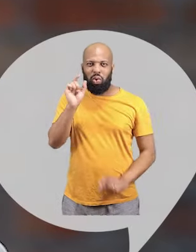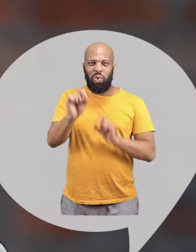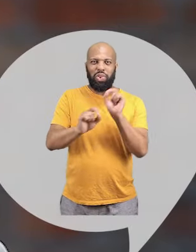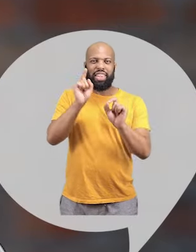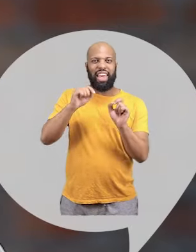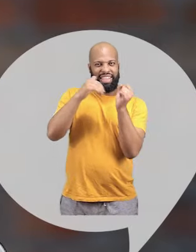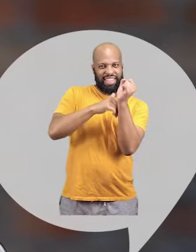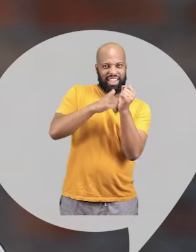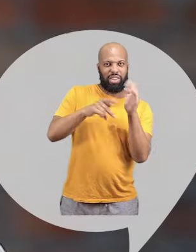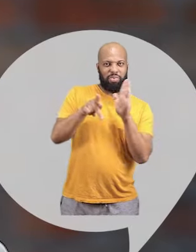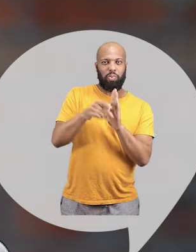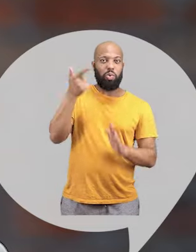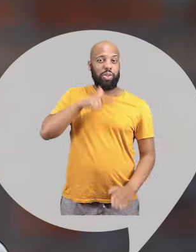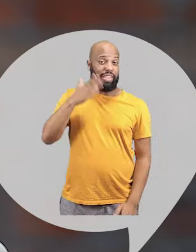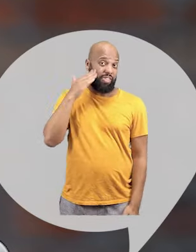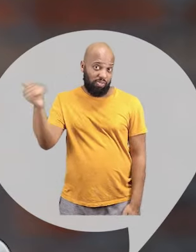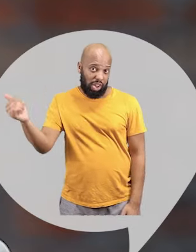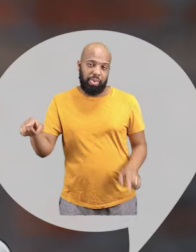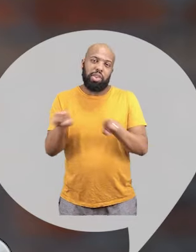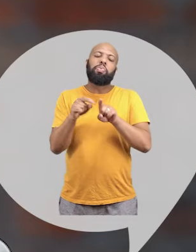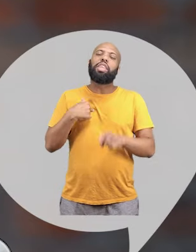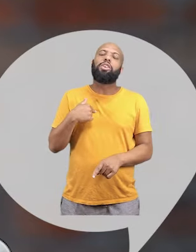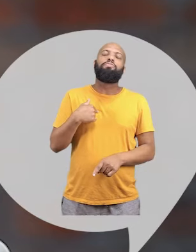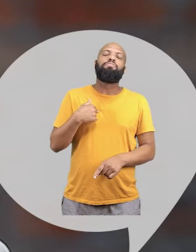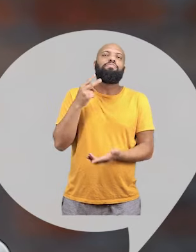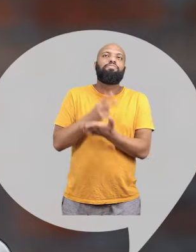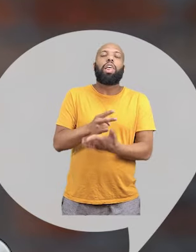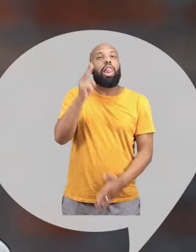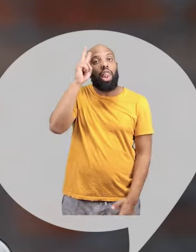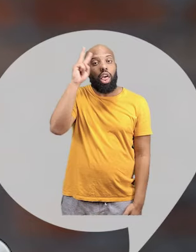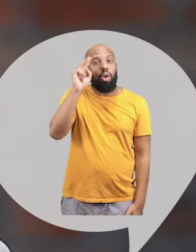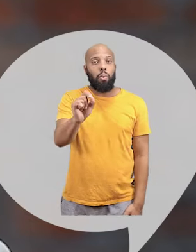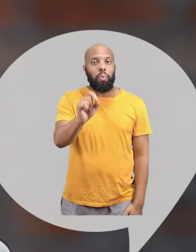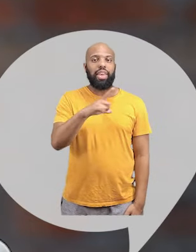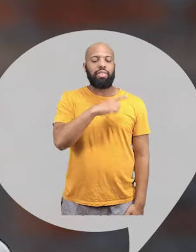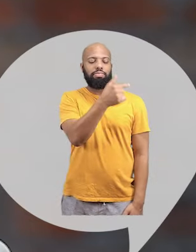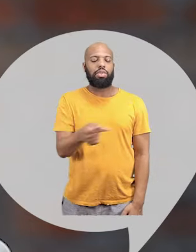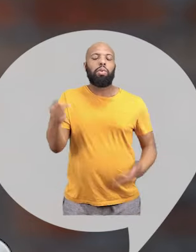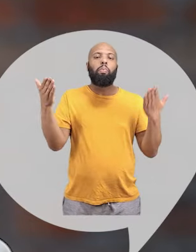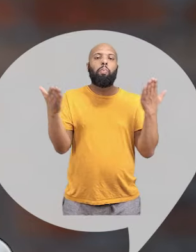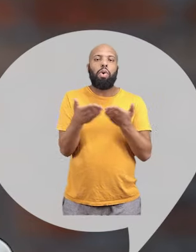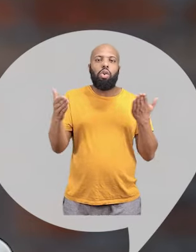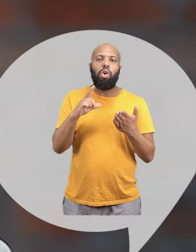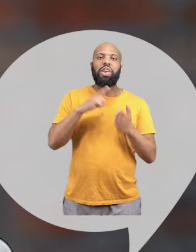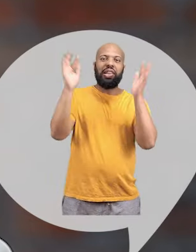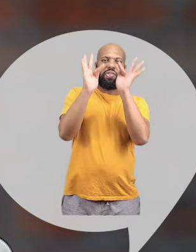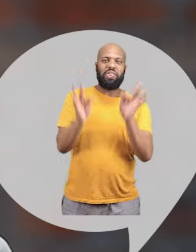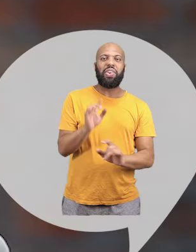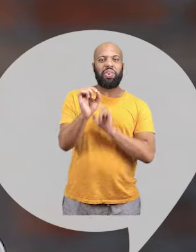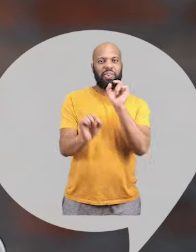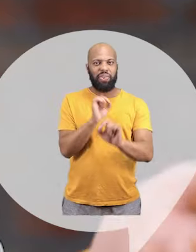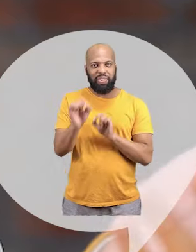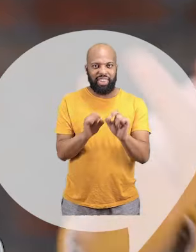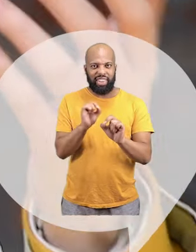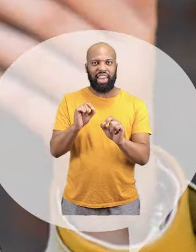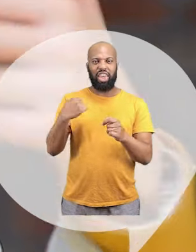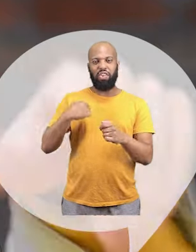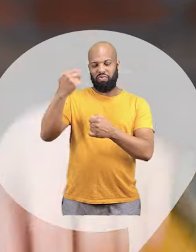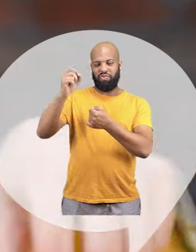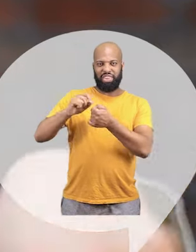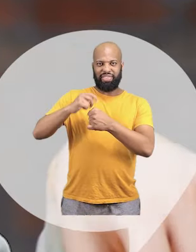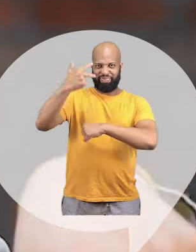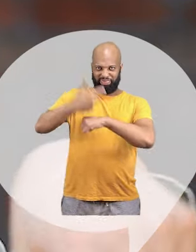a gente tava falando com qualquer segredo do Sucesso também e eu não consigo deixar de lembrar de essa semana eu tive a felicidade de